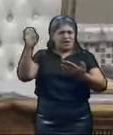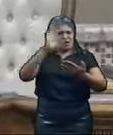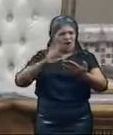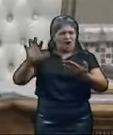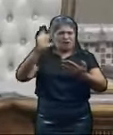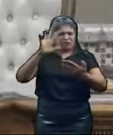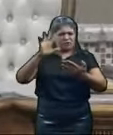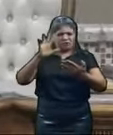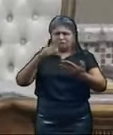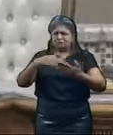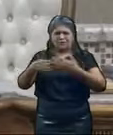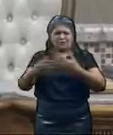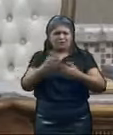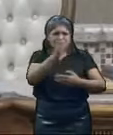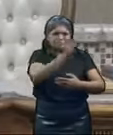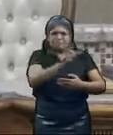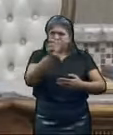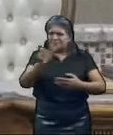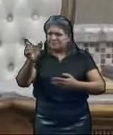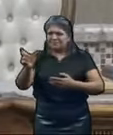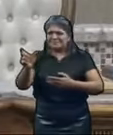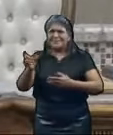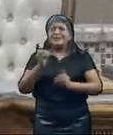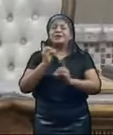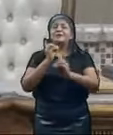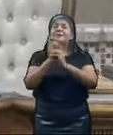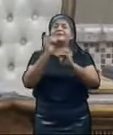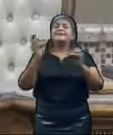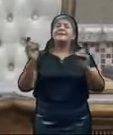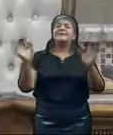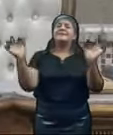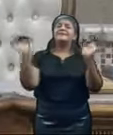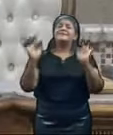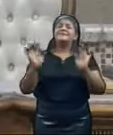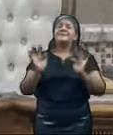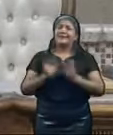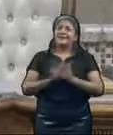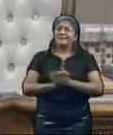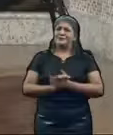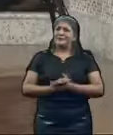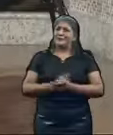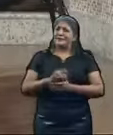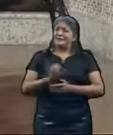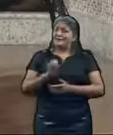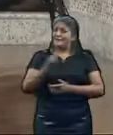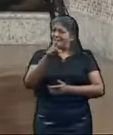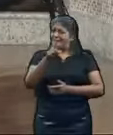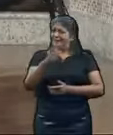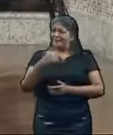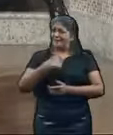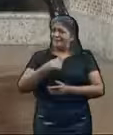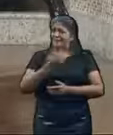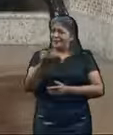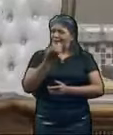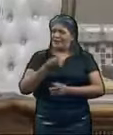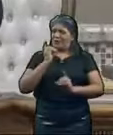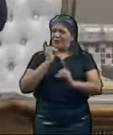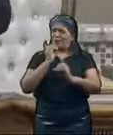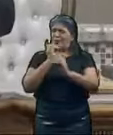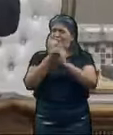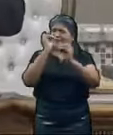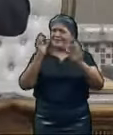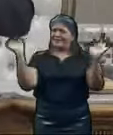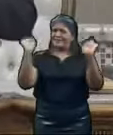o verdadeiro mapa da felicidade bom já que não quer ser feliz né e o mundo